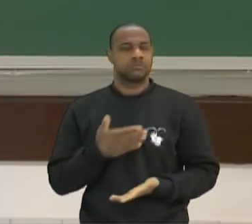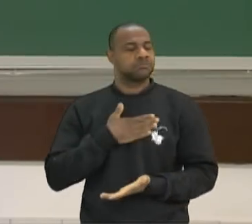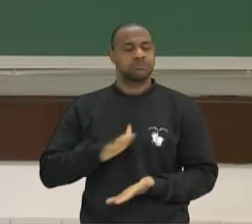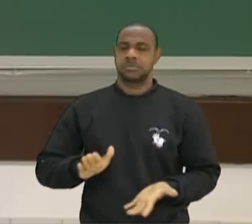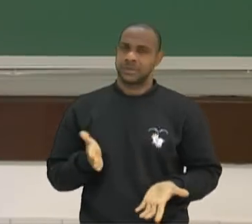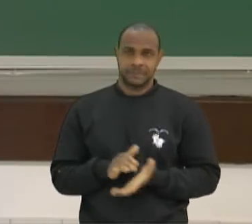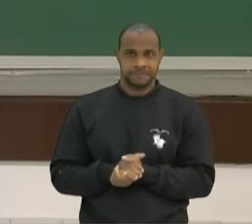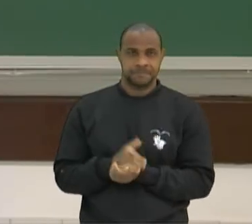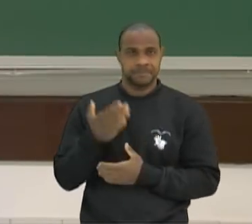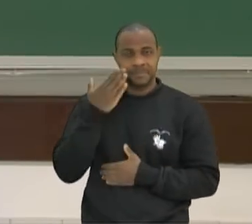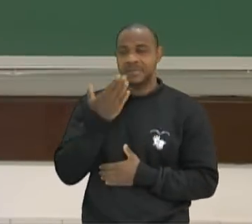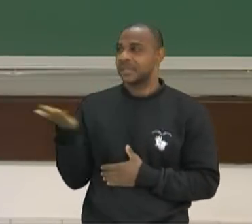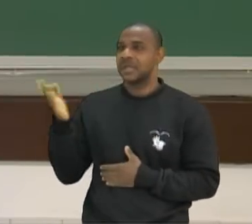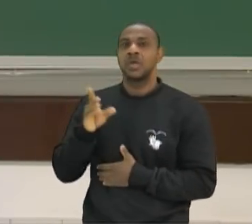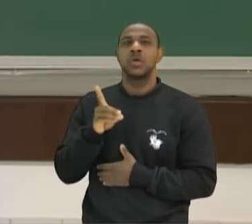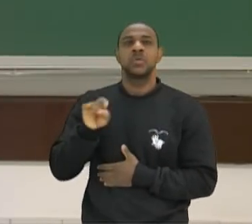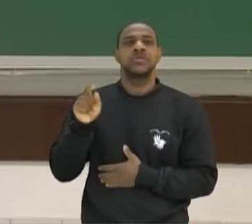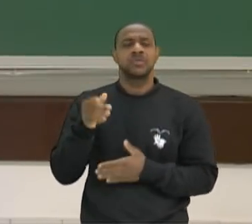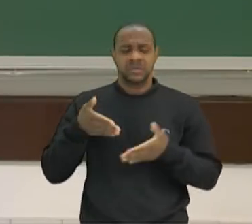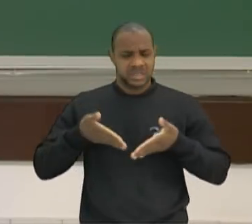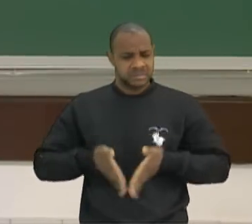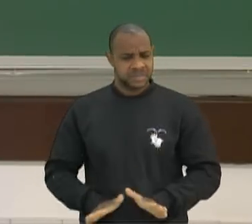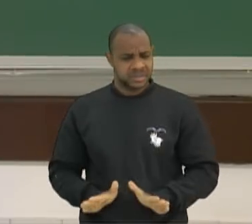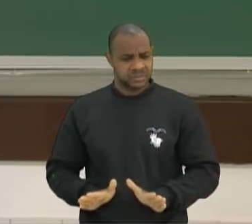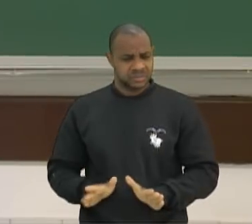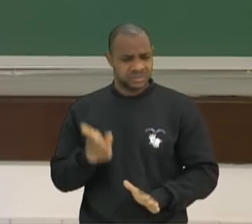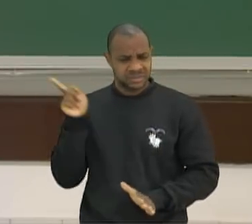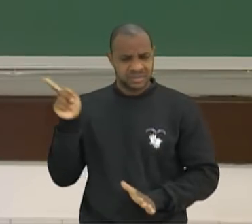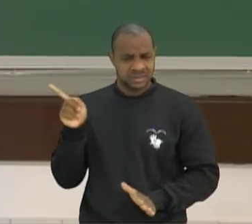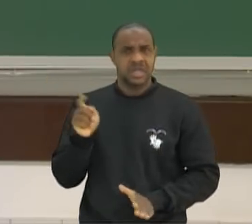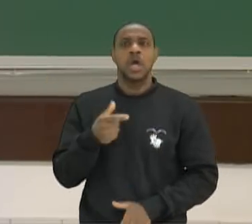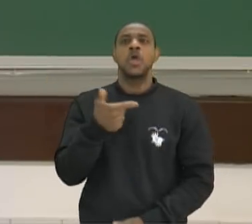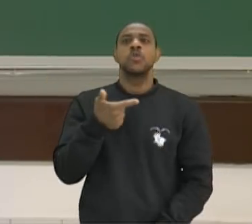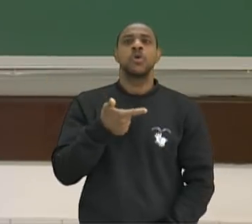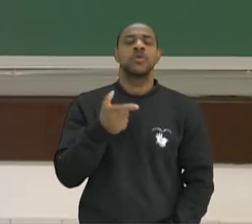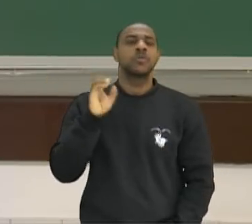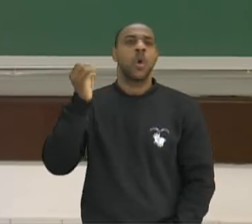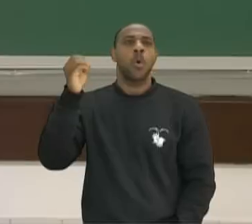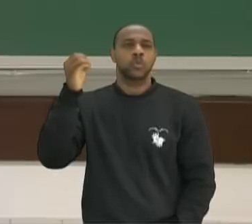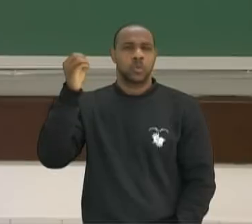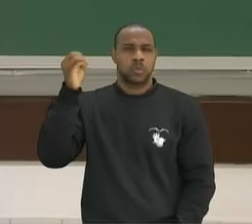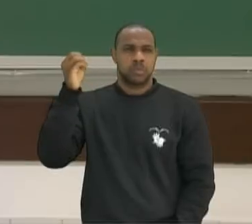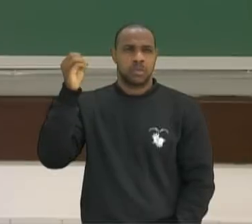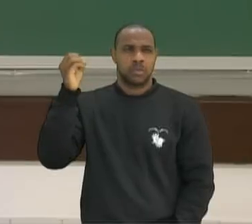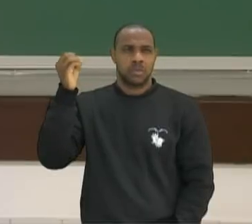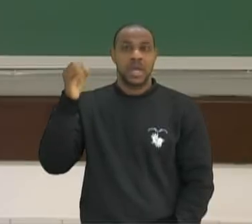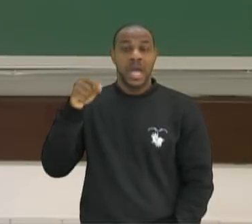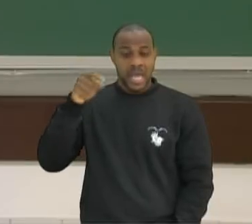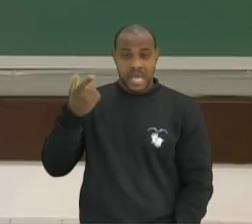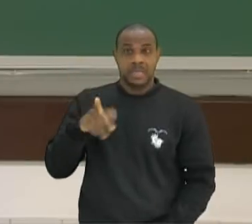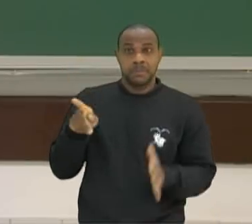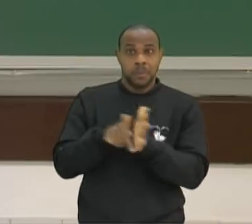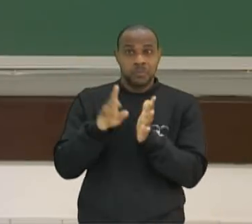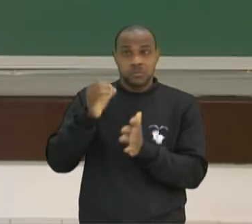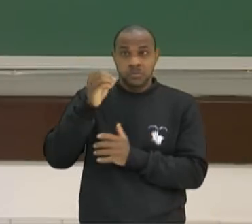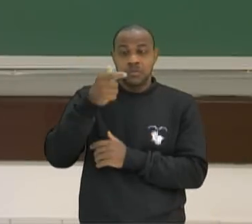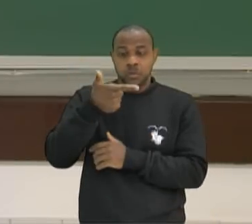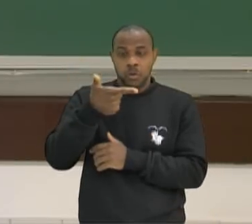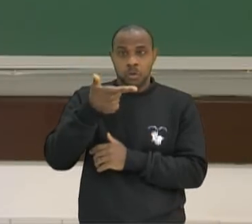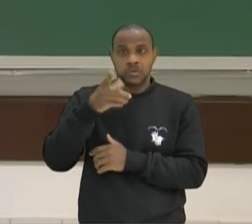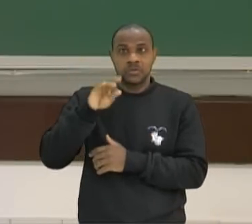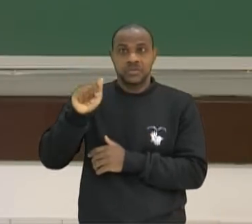que o dia do nascimento dele foi dia 2 de outubro. E esse dia ele virou